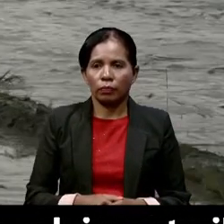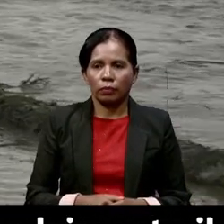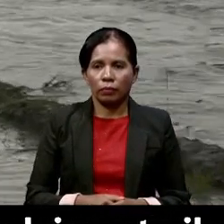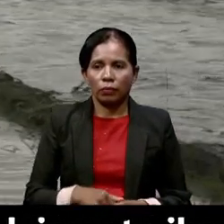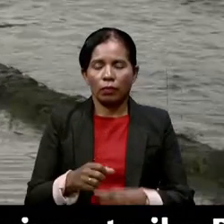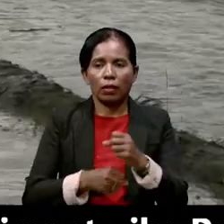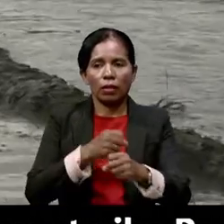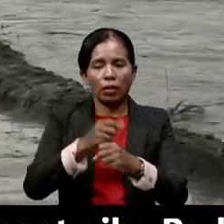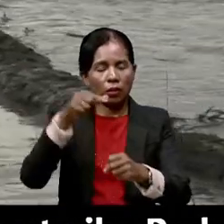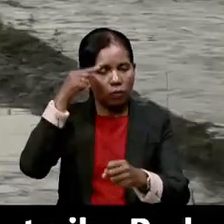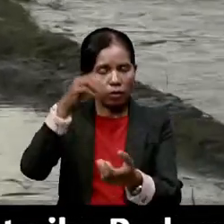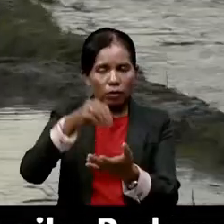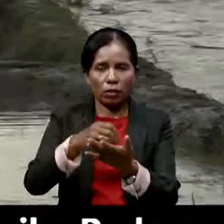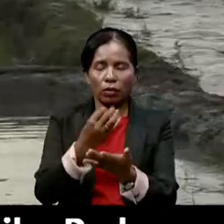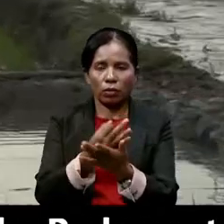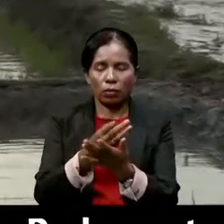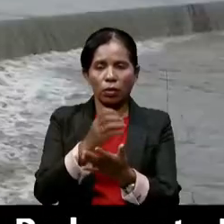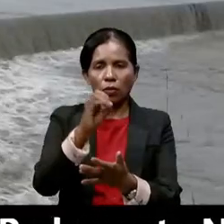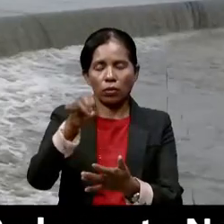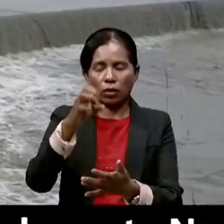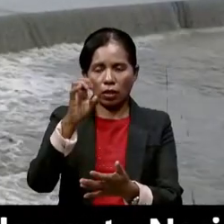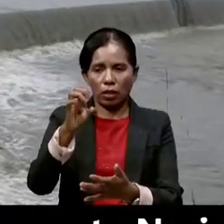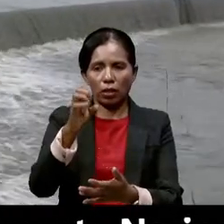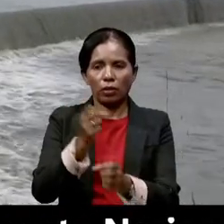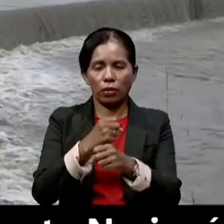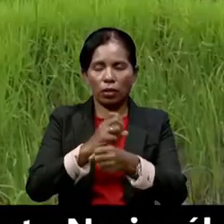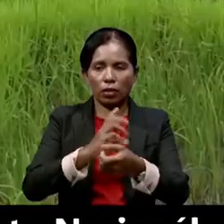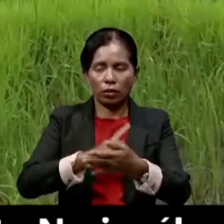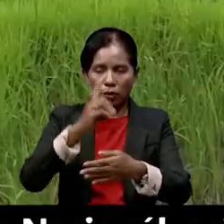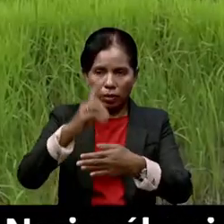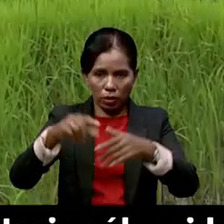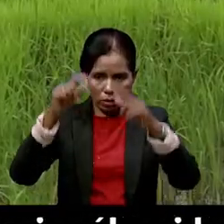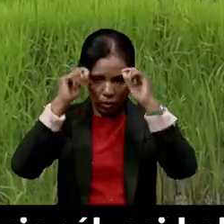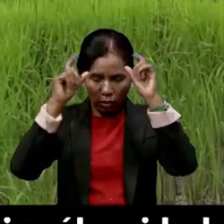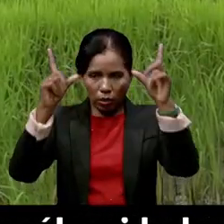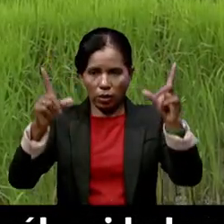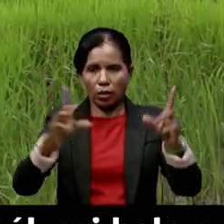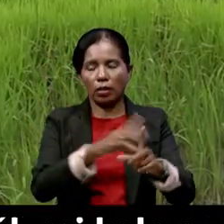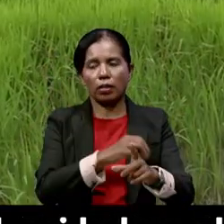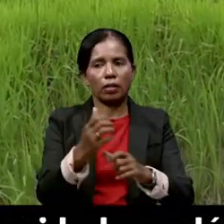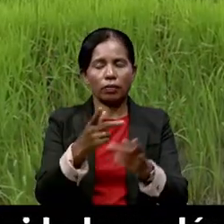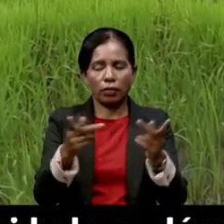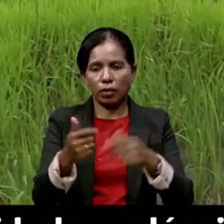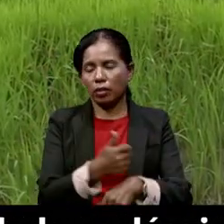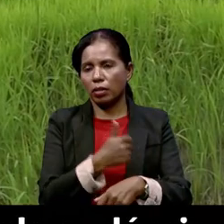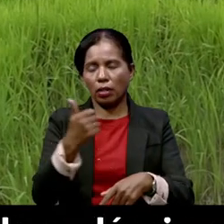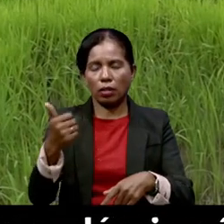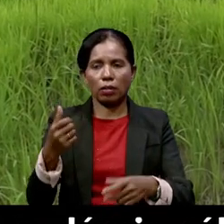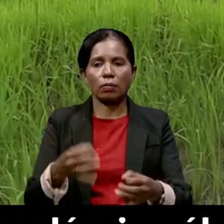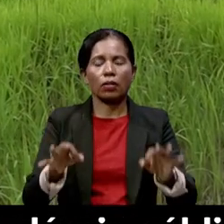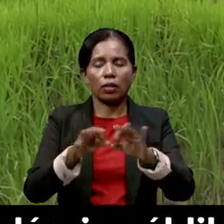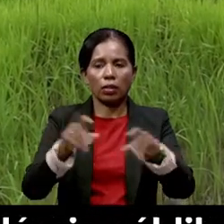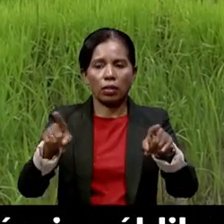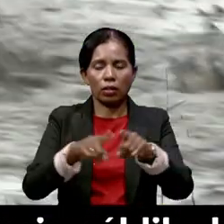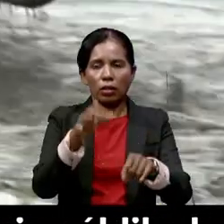Caratina o governo aloca orçamento geral do Estado bilhão e da recém, origem desenvolvimento e a Timor-Leste, liu-liu e a área sira nebe mais importante, hanesan,